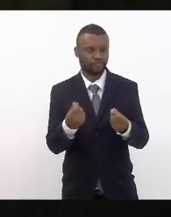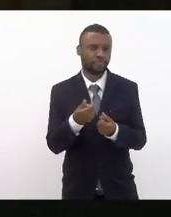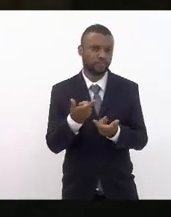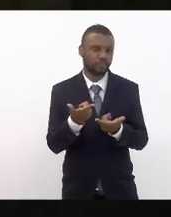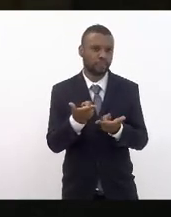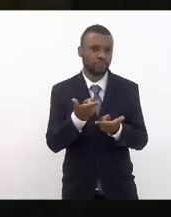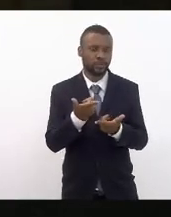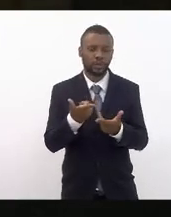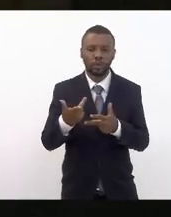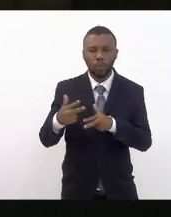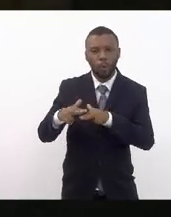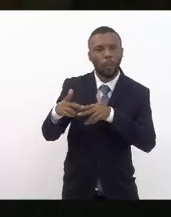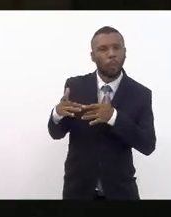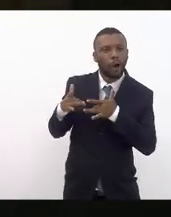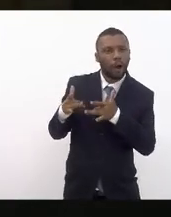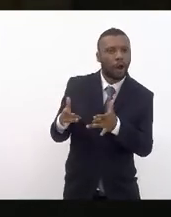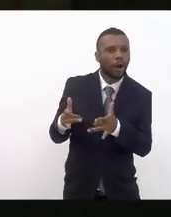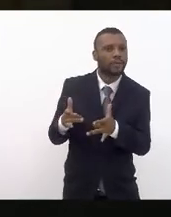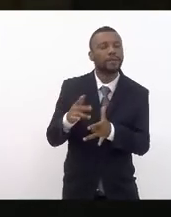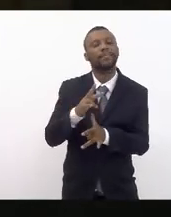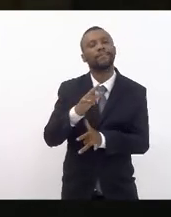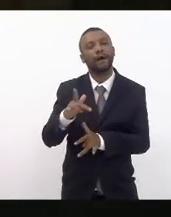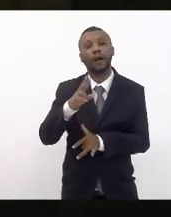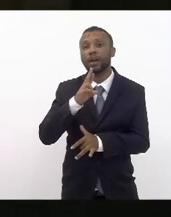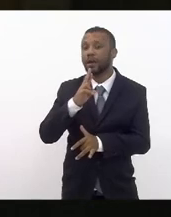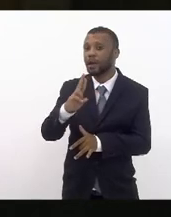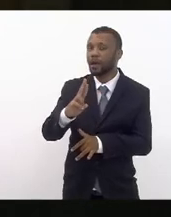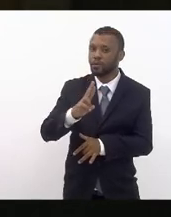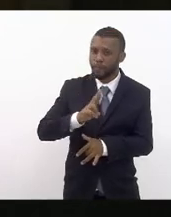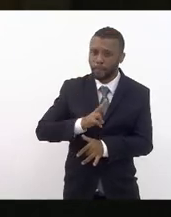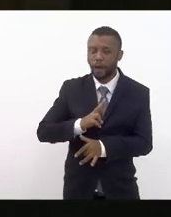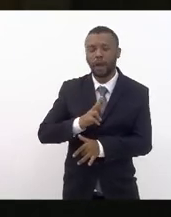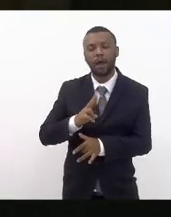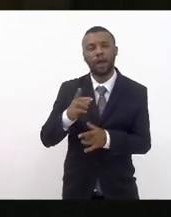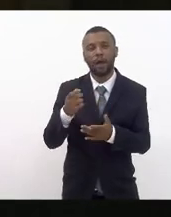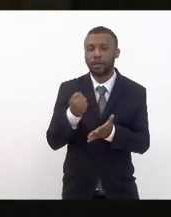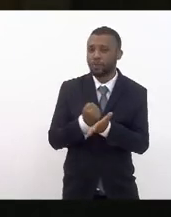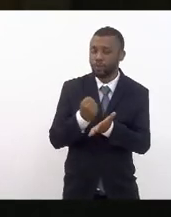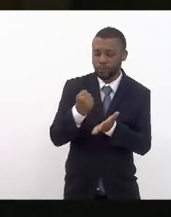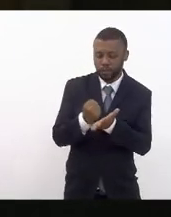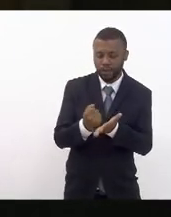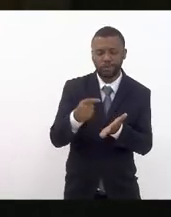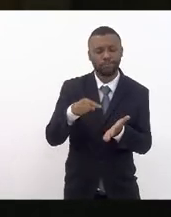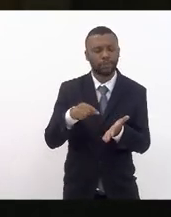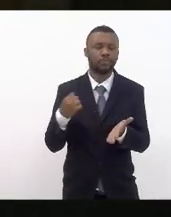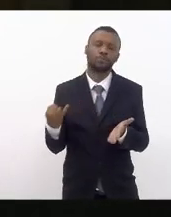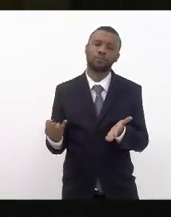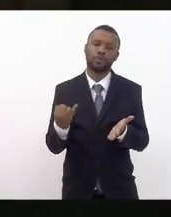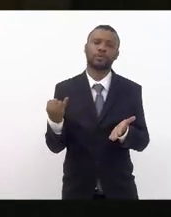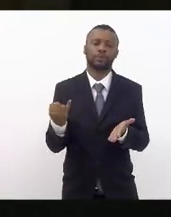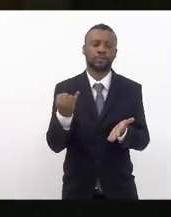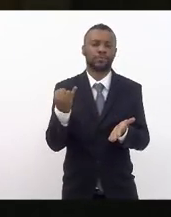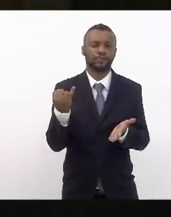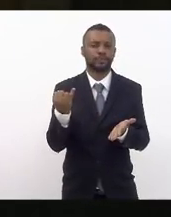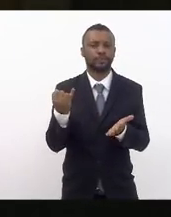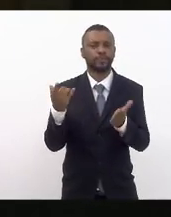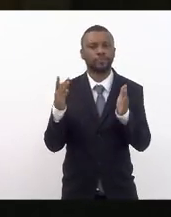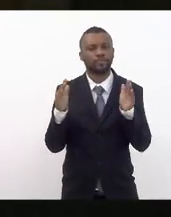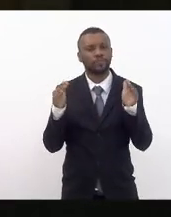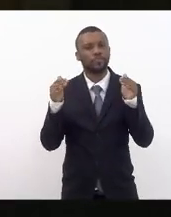se sensibilizar com a causa e irá retomar este convênio tão importante, né,